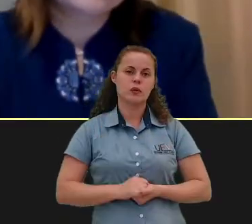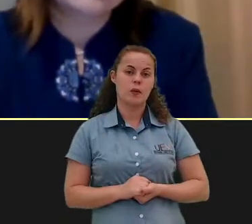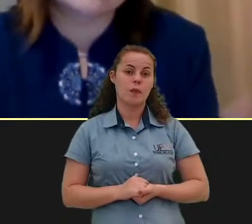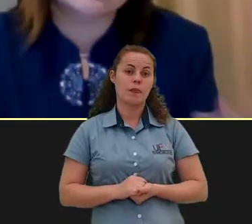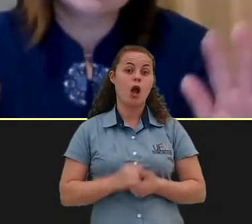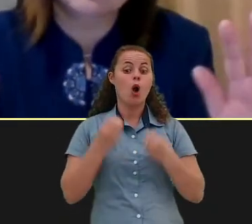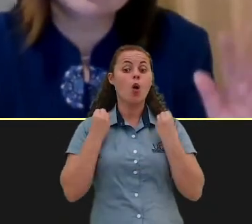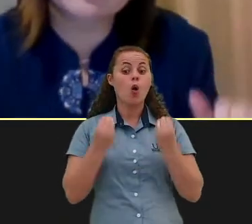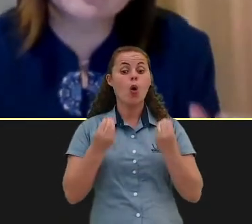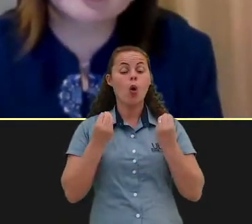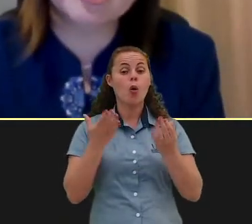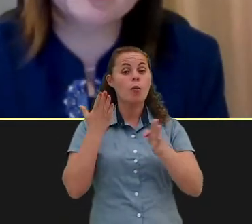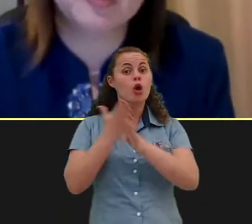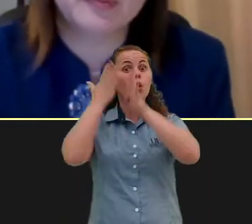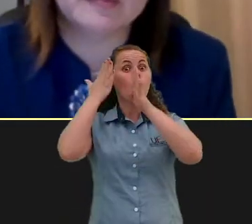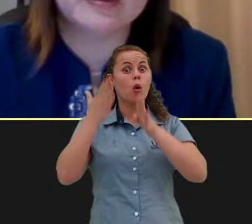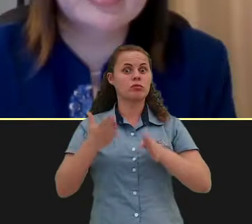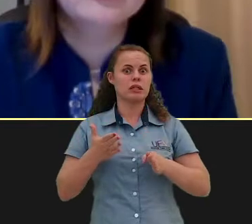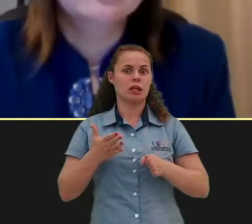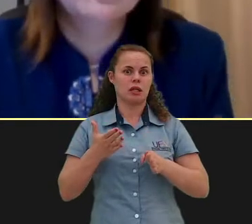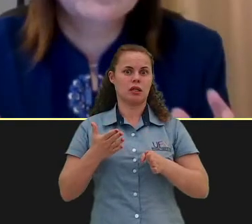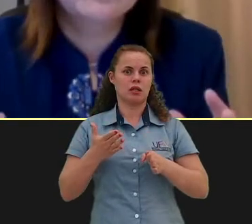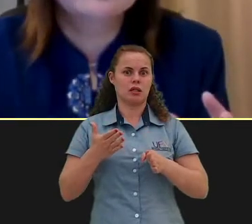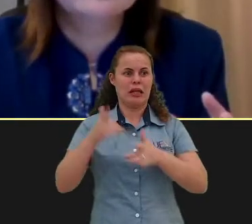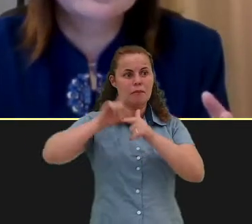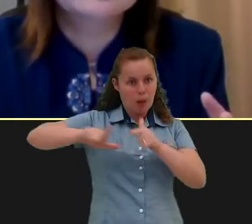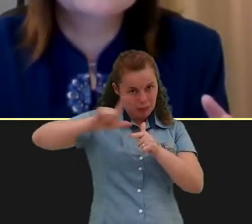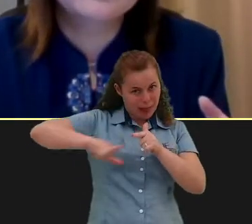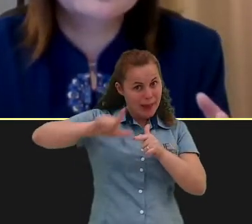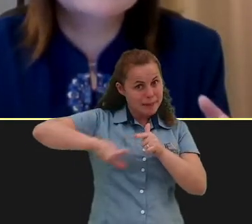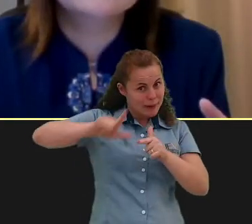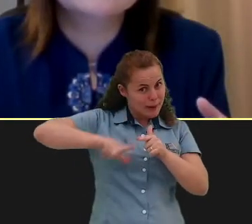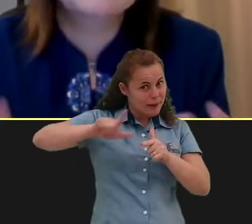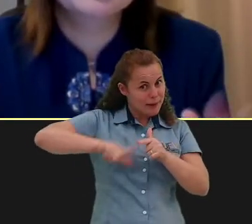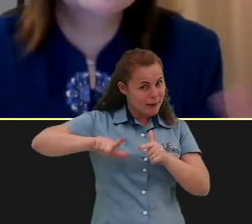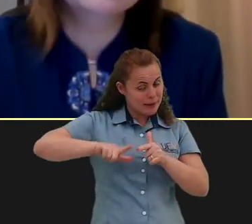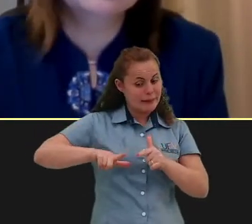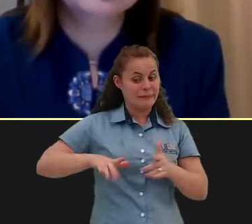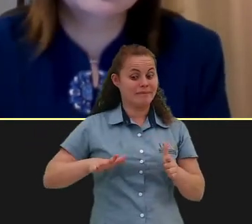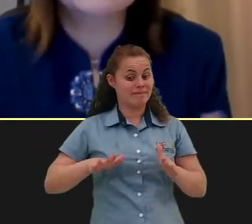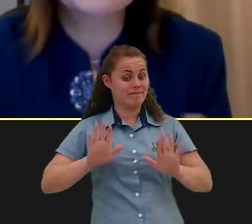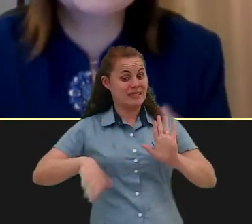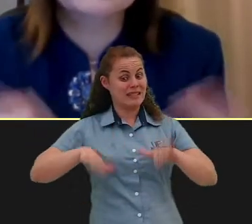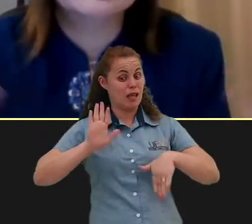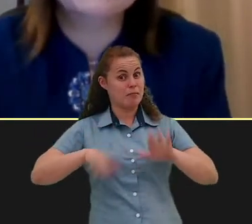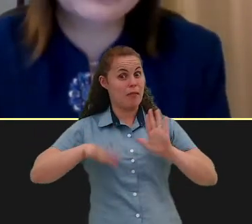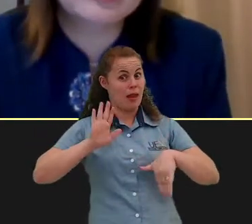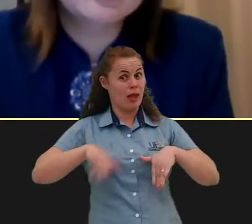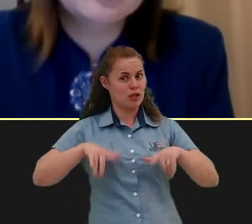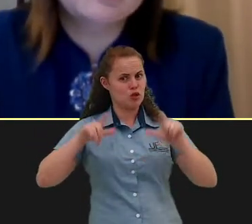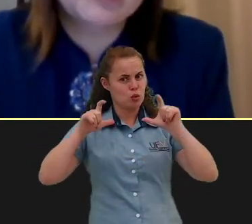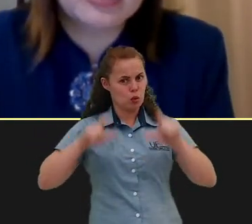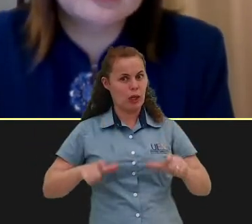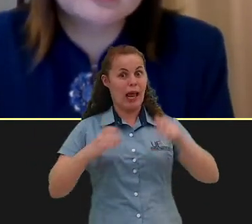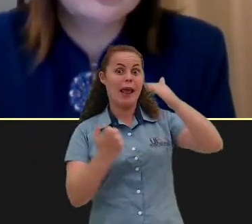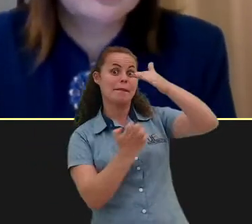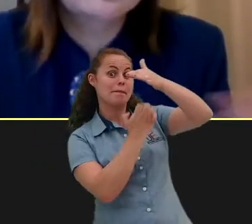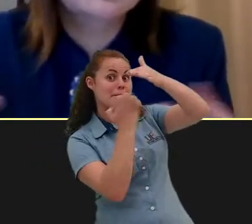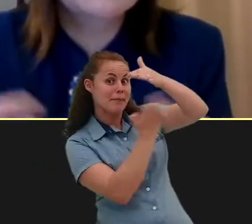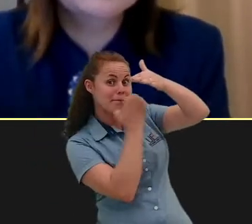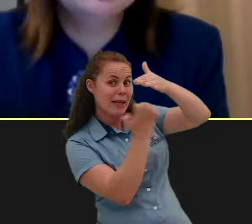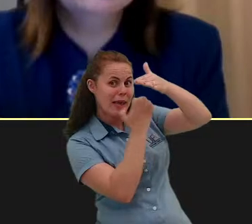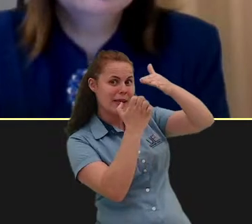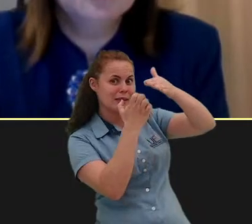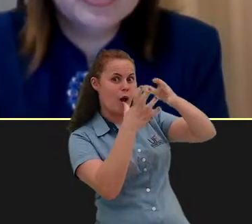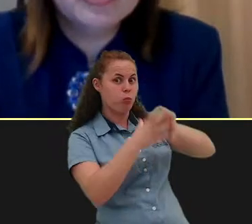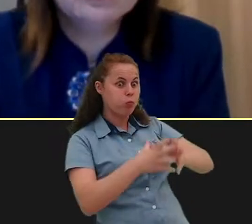obtenção dos dados. Esse é um outro grande problema. Às vezes, depende muito de onde a gente está, mas, por exemplo, as grandes empresas, elas